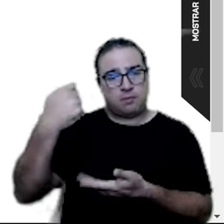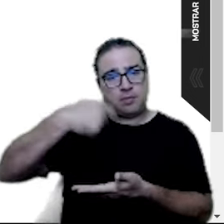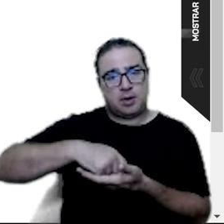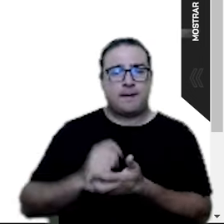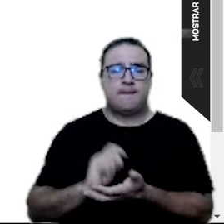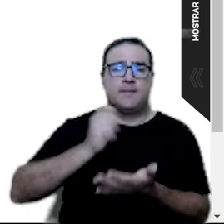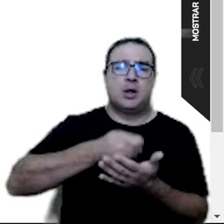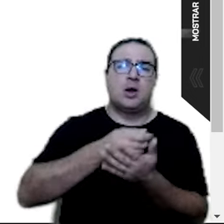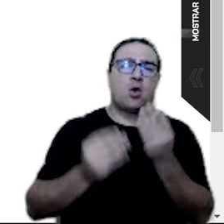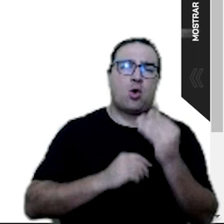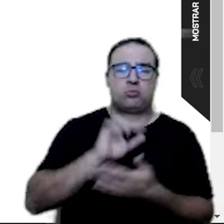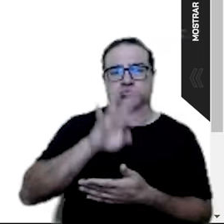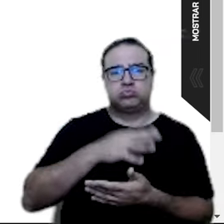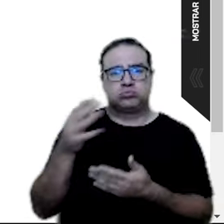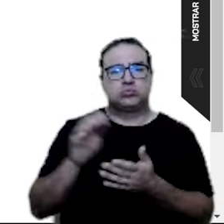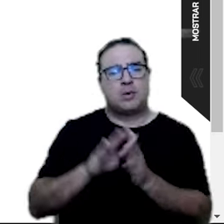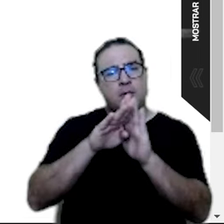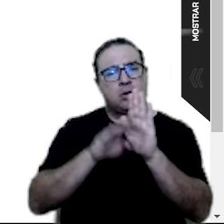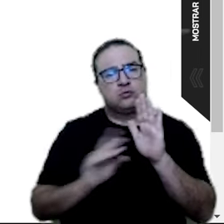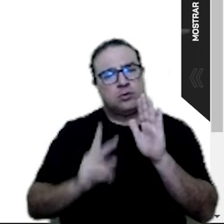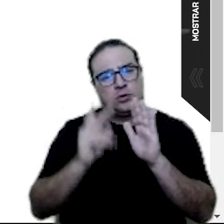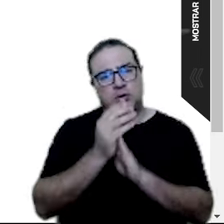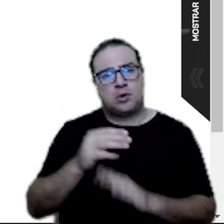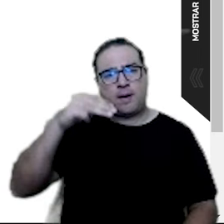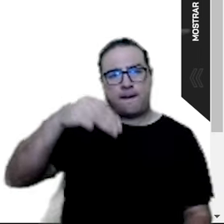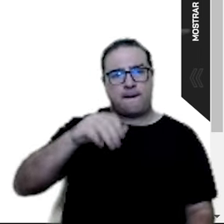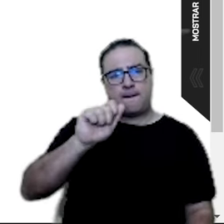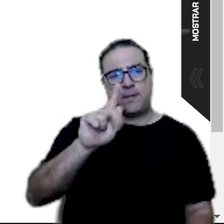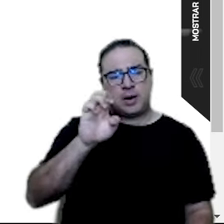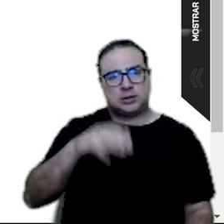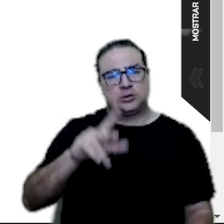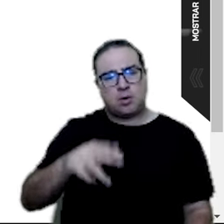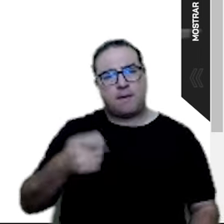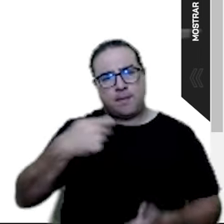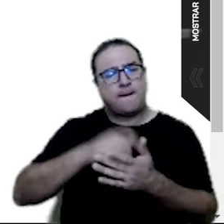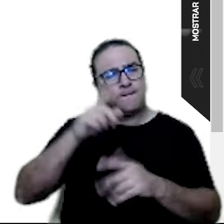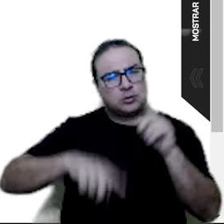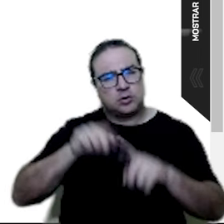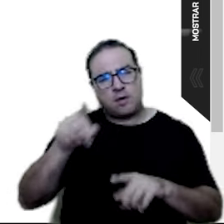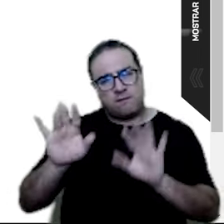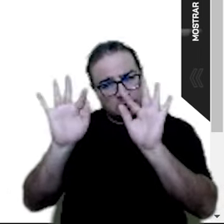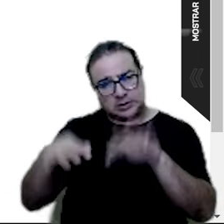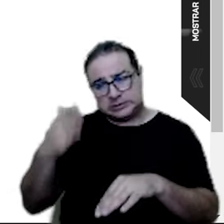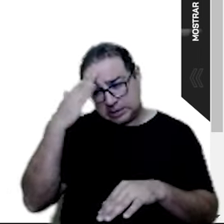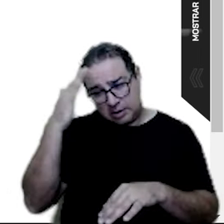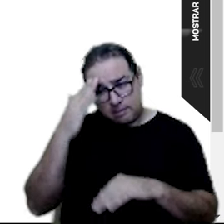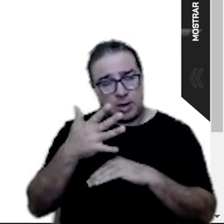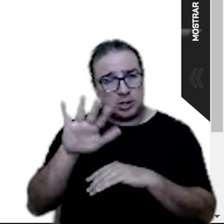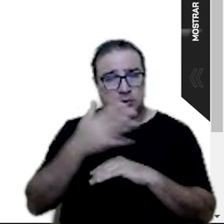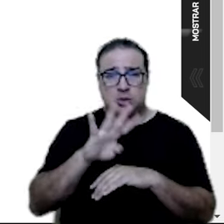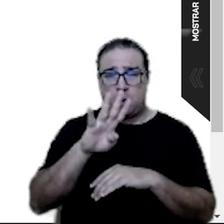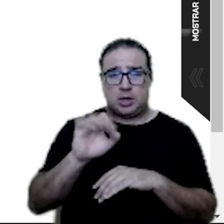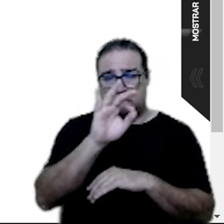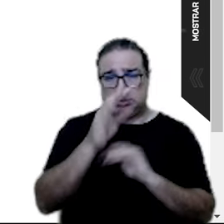valor da operação preço tabelado tem pauta de valor margem de valor agregado aquele produto que você lá no final sabe que ele tem